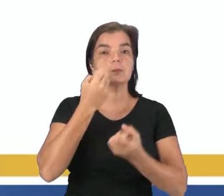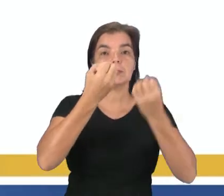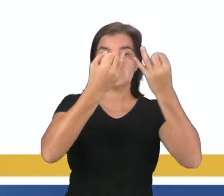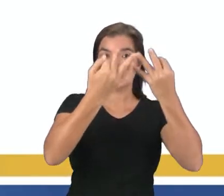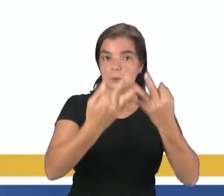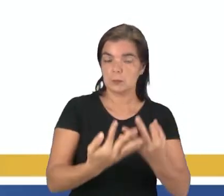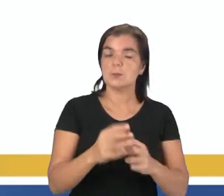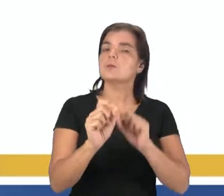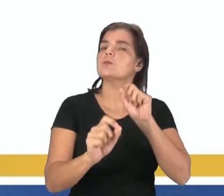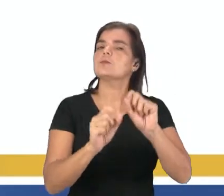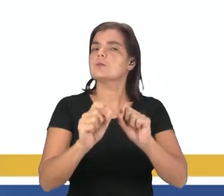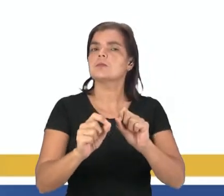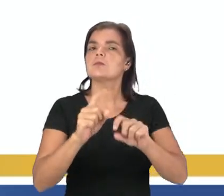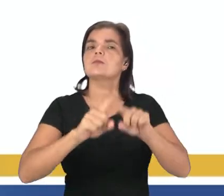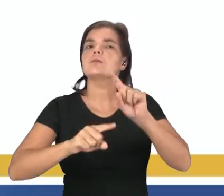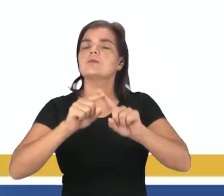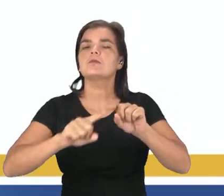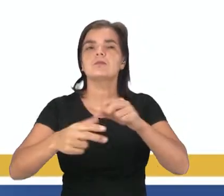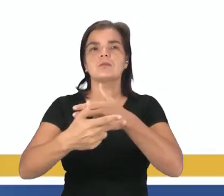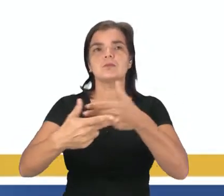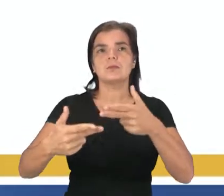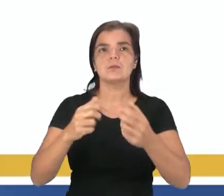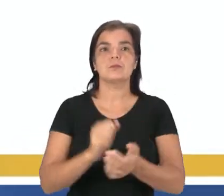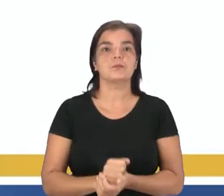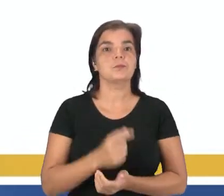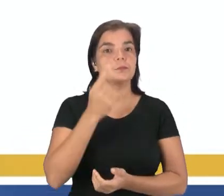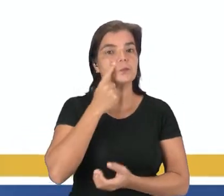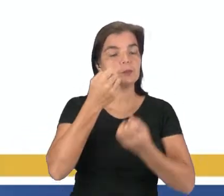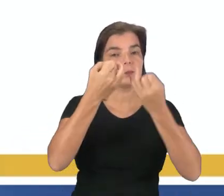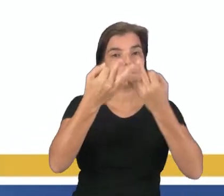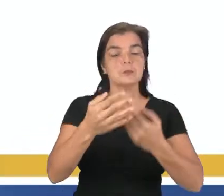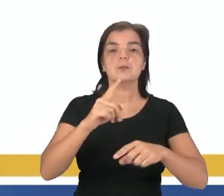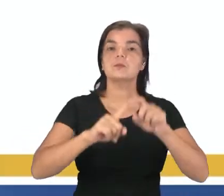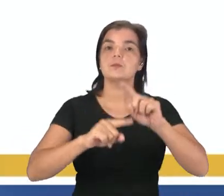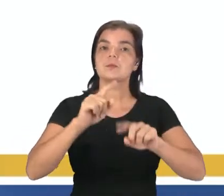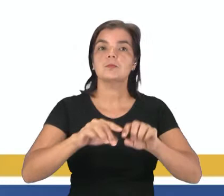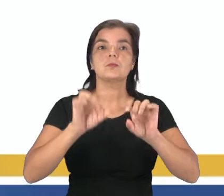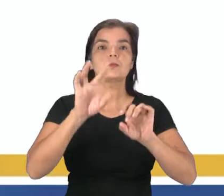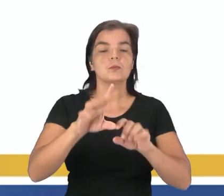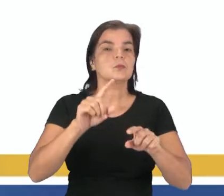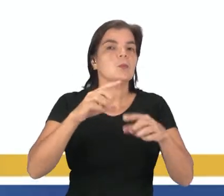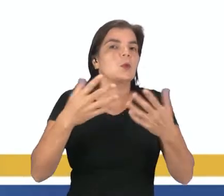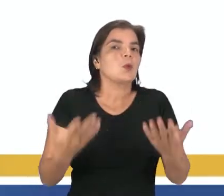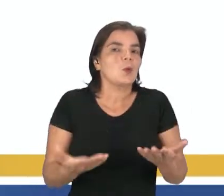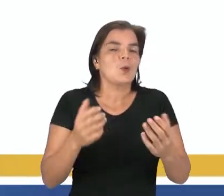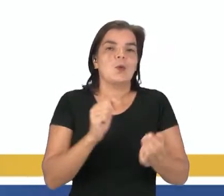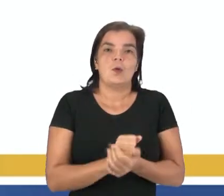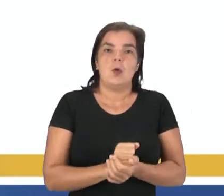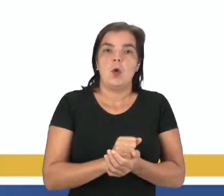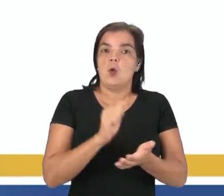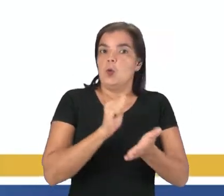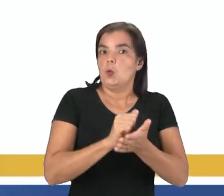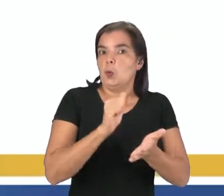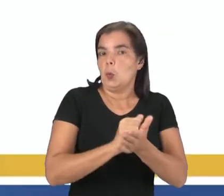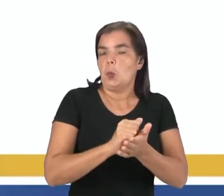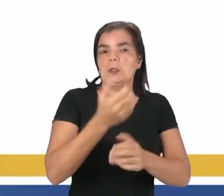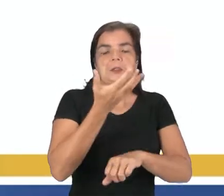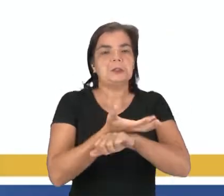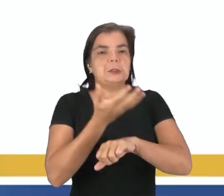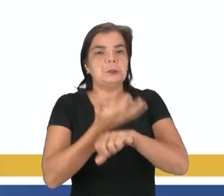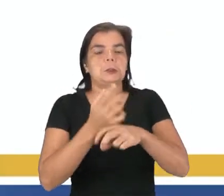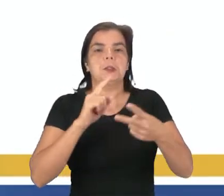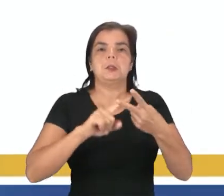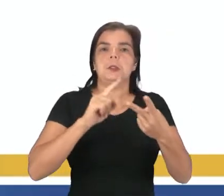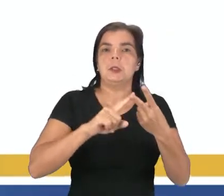a definição do que seria matéria. Quando a gente fala de matéria, não seria aí uma matéria do seu caderno, não. Matéria de